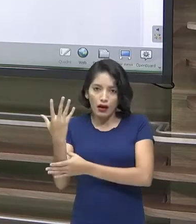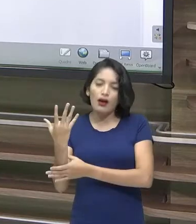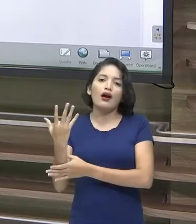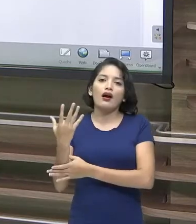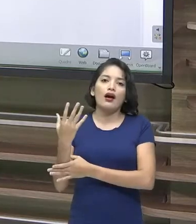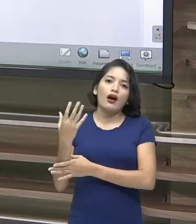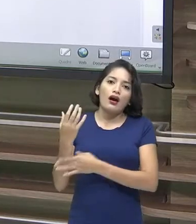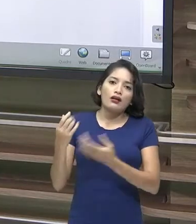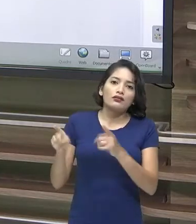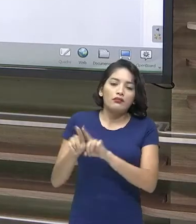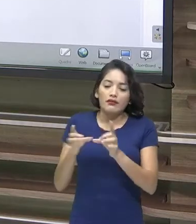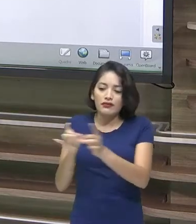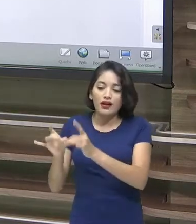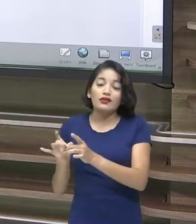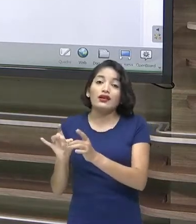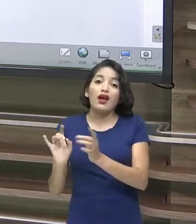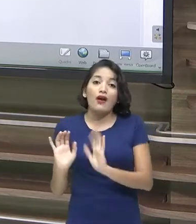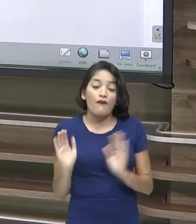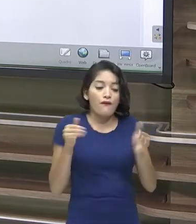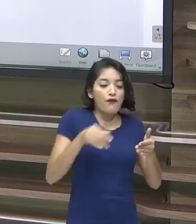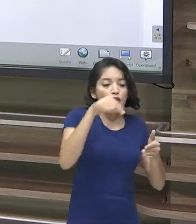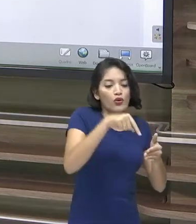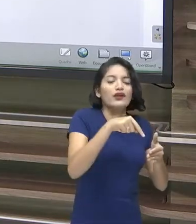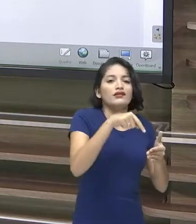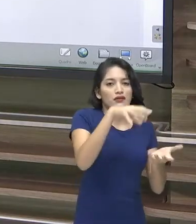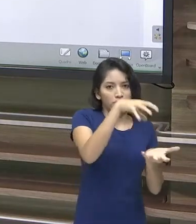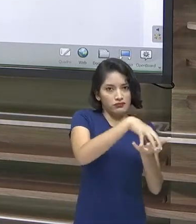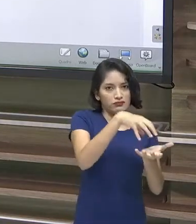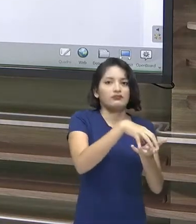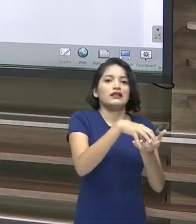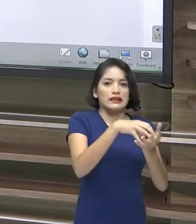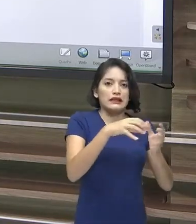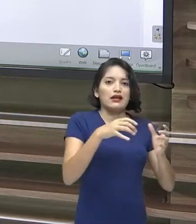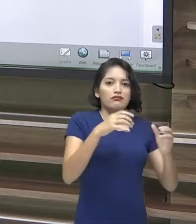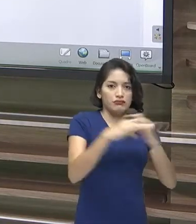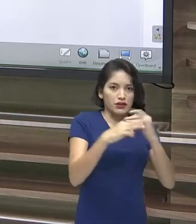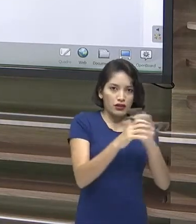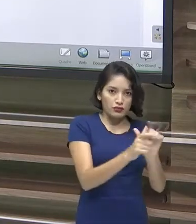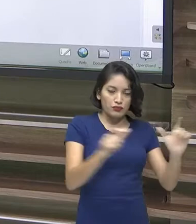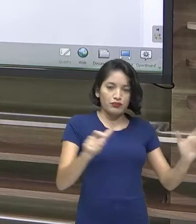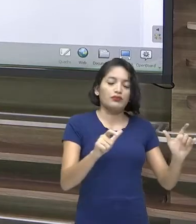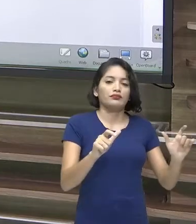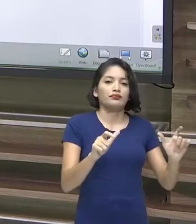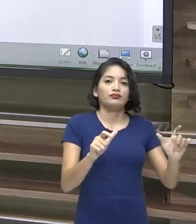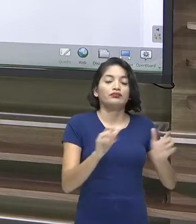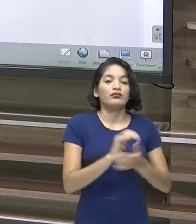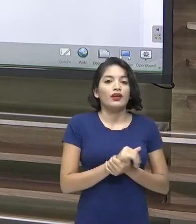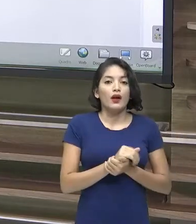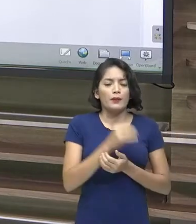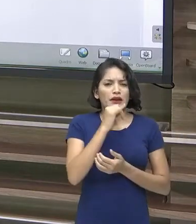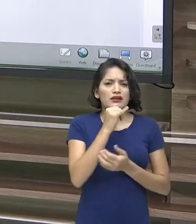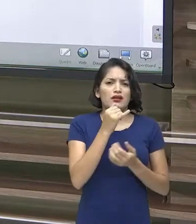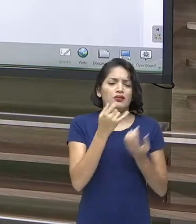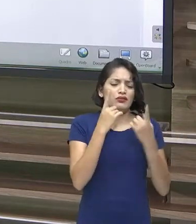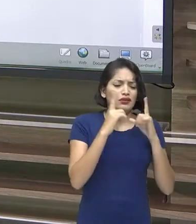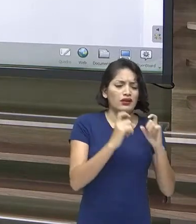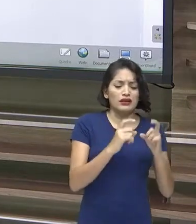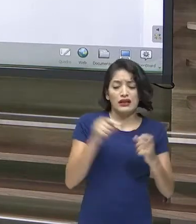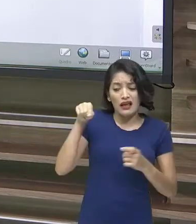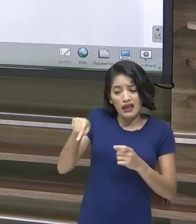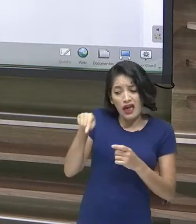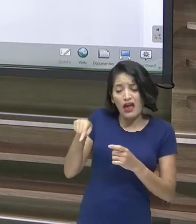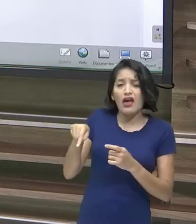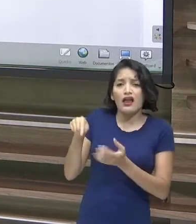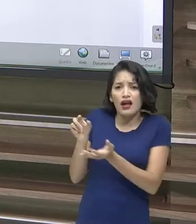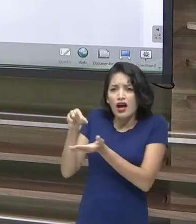voltada para essa metrópole. Ou seja, não é interessante para uma metrópole que a sua colônia, por exemplo, tenha uma indústria. Por